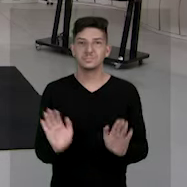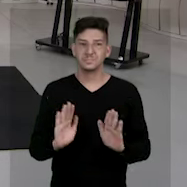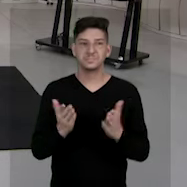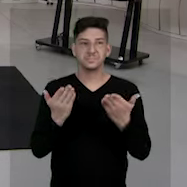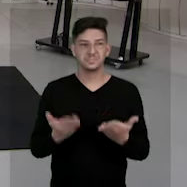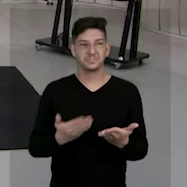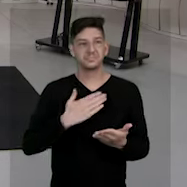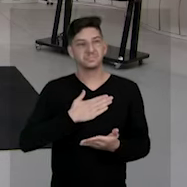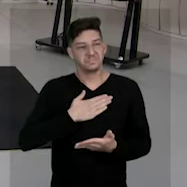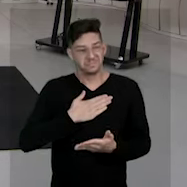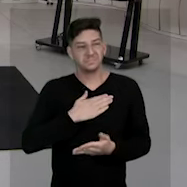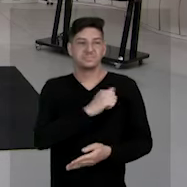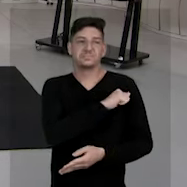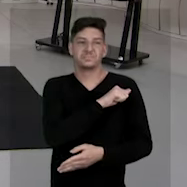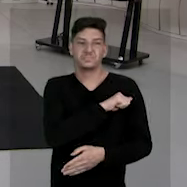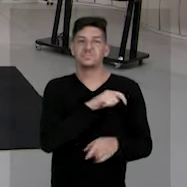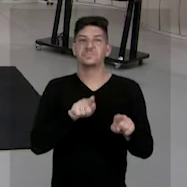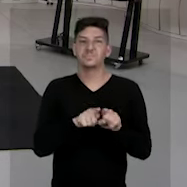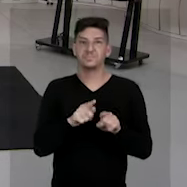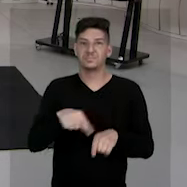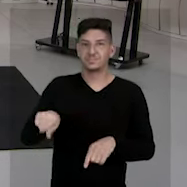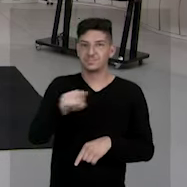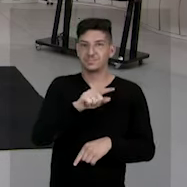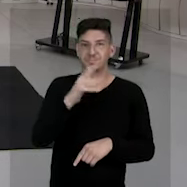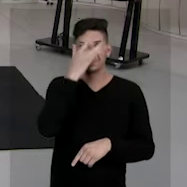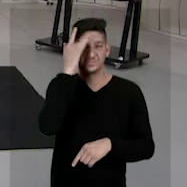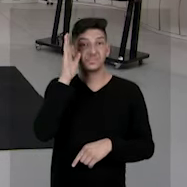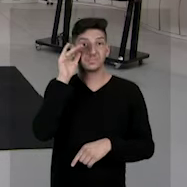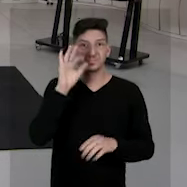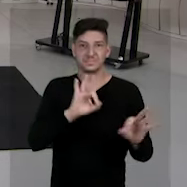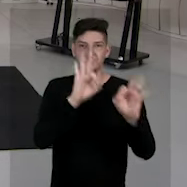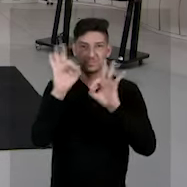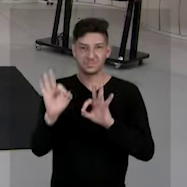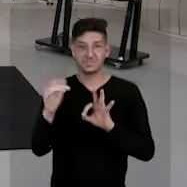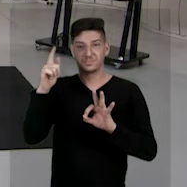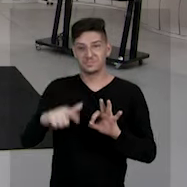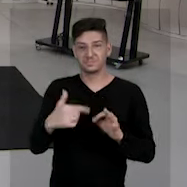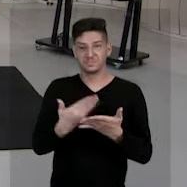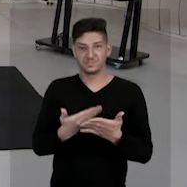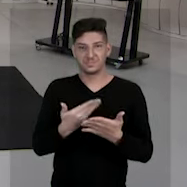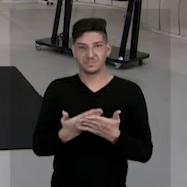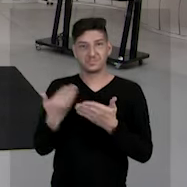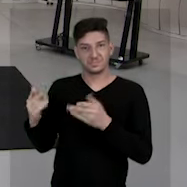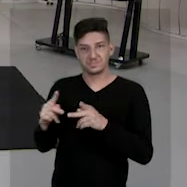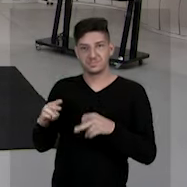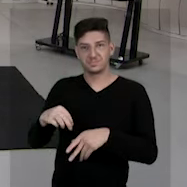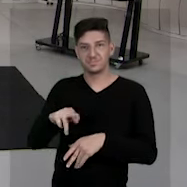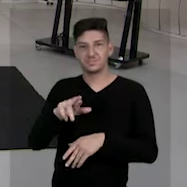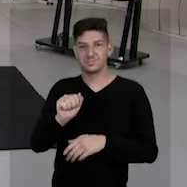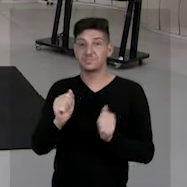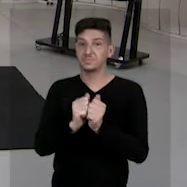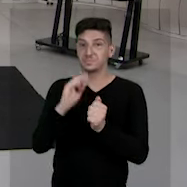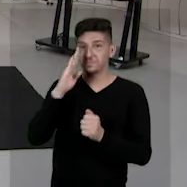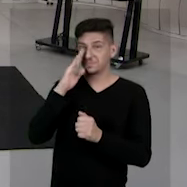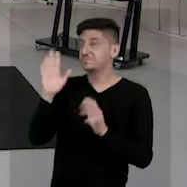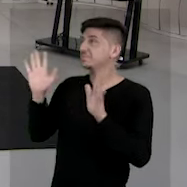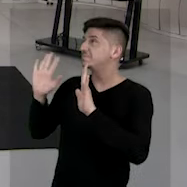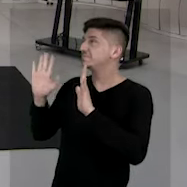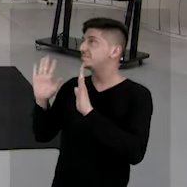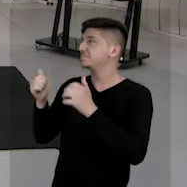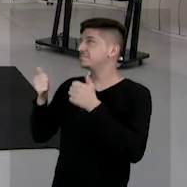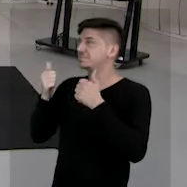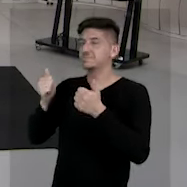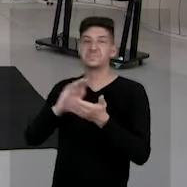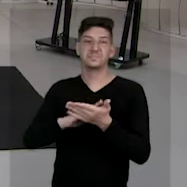Olá, queridos alunos, pessoal de casa. Estou aqui novamente para mais uma aula. Professora Maíra, juntamente com o Bruno. Oi, Bruno,